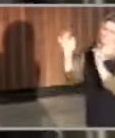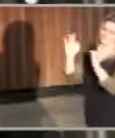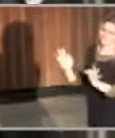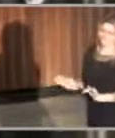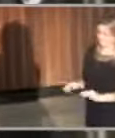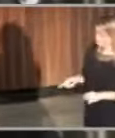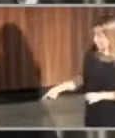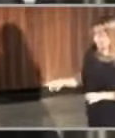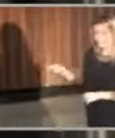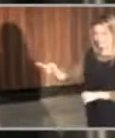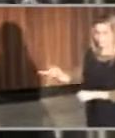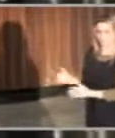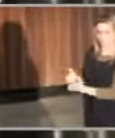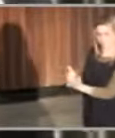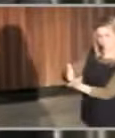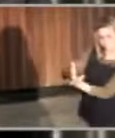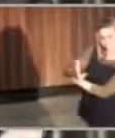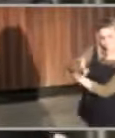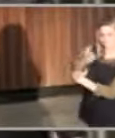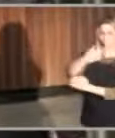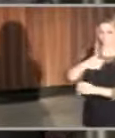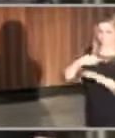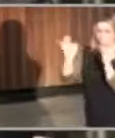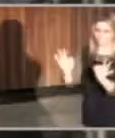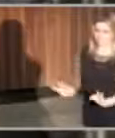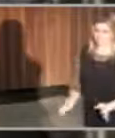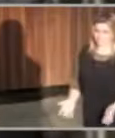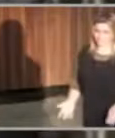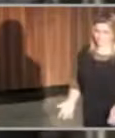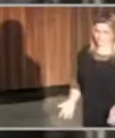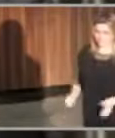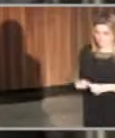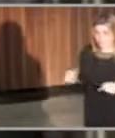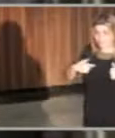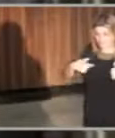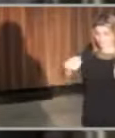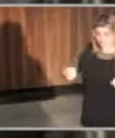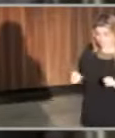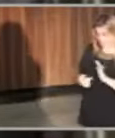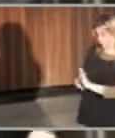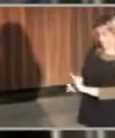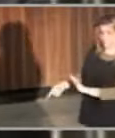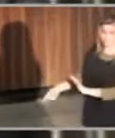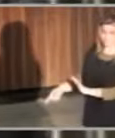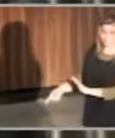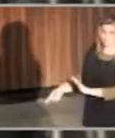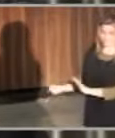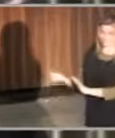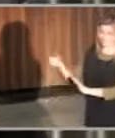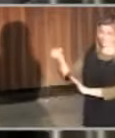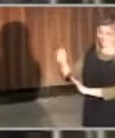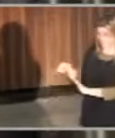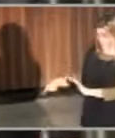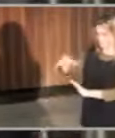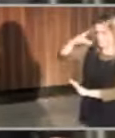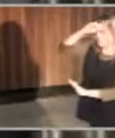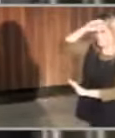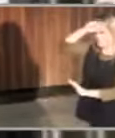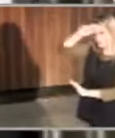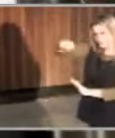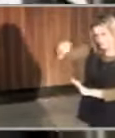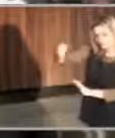vão conquistar a terra porque a graça de Deus vai estar sobre eles mas se eles só aprenderem a conquistar a